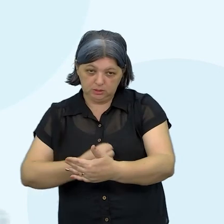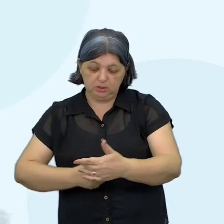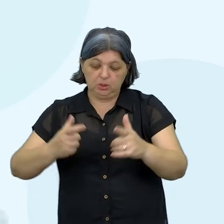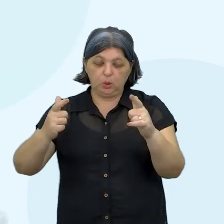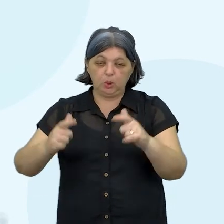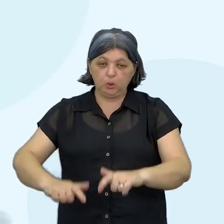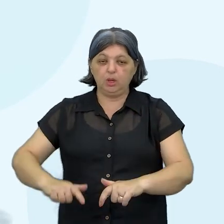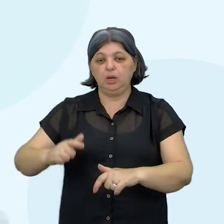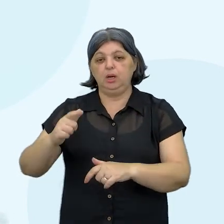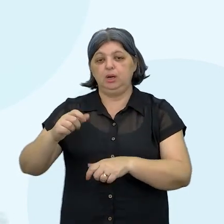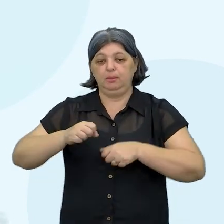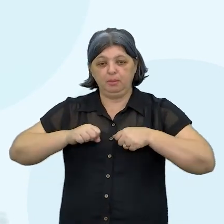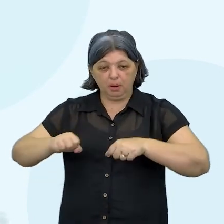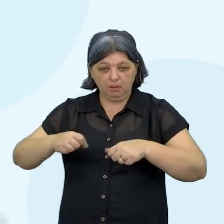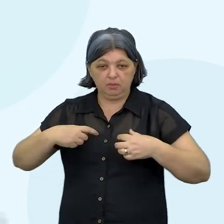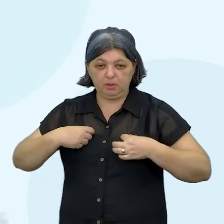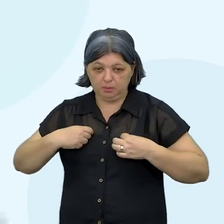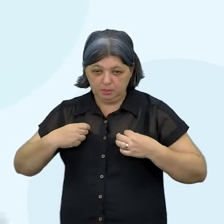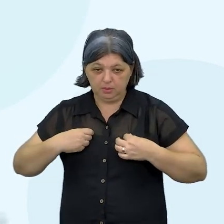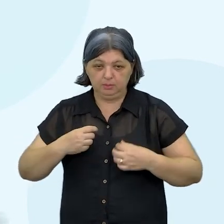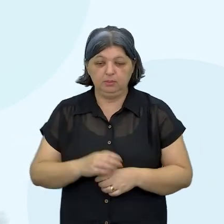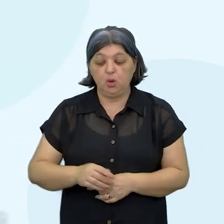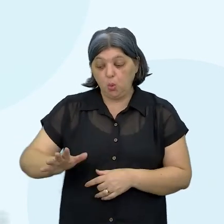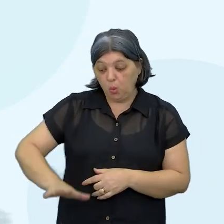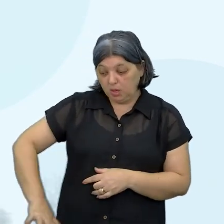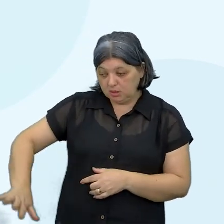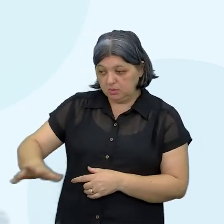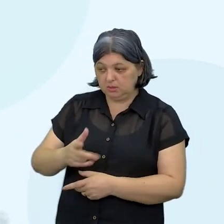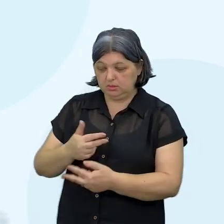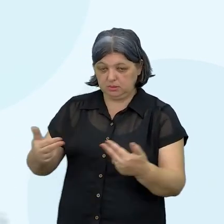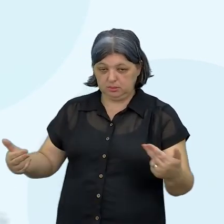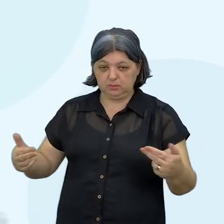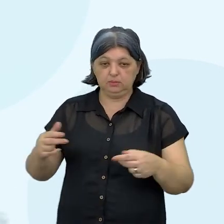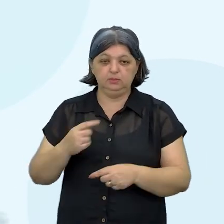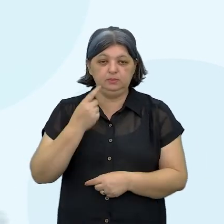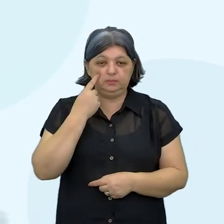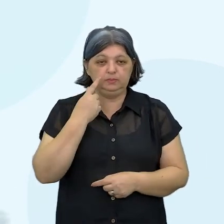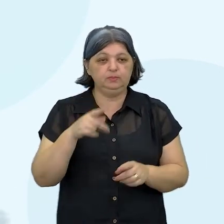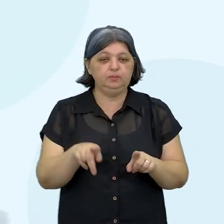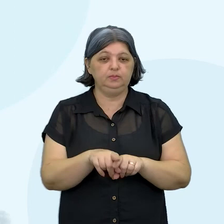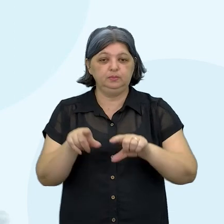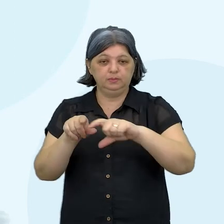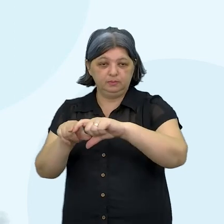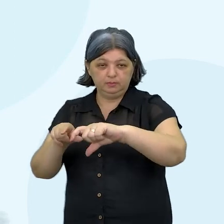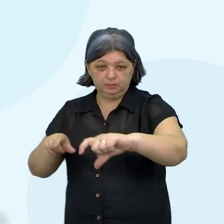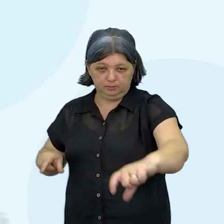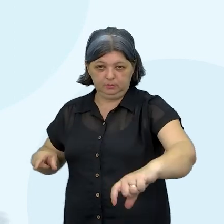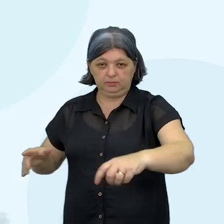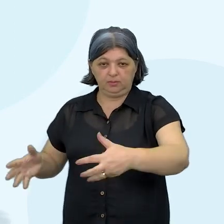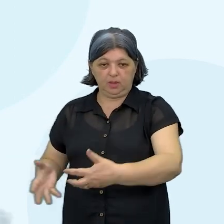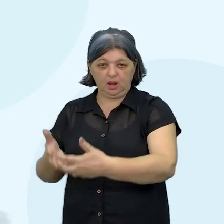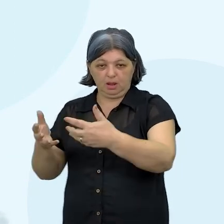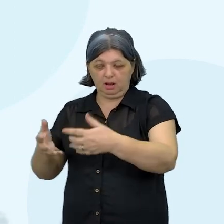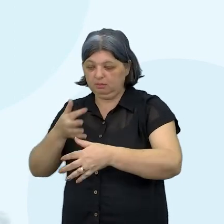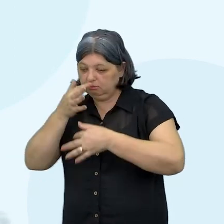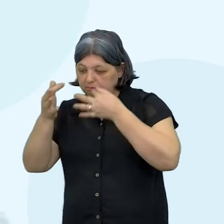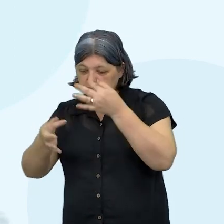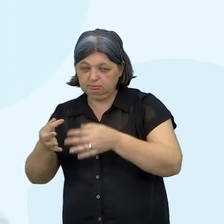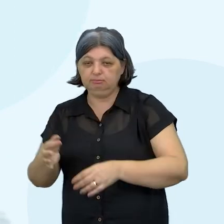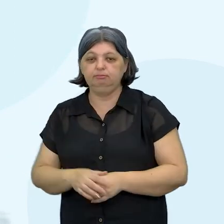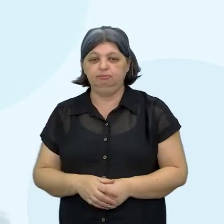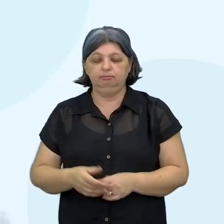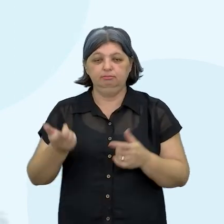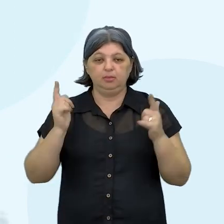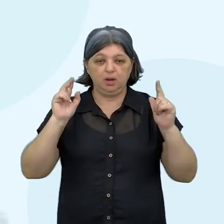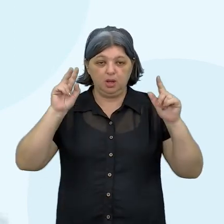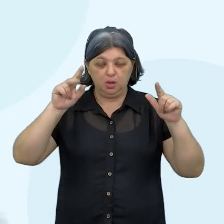o espaço multiuso e a horta. Olha só, a hortinha aqui, que bonitinha. Tá ok? Vista de